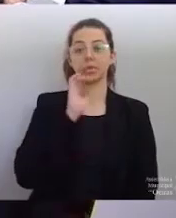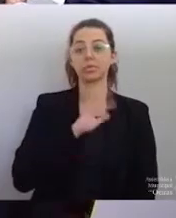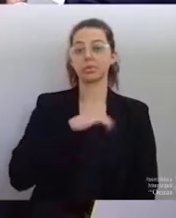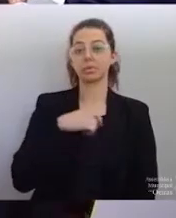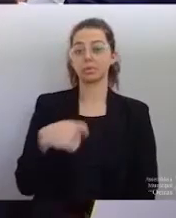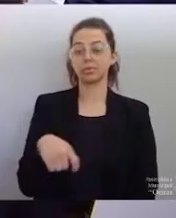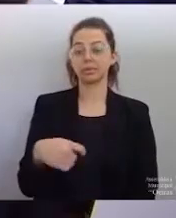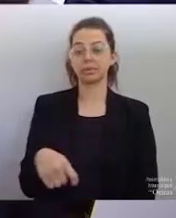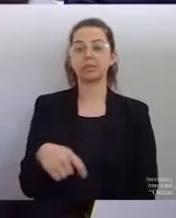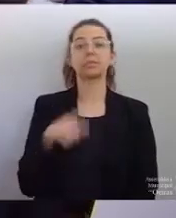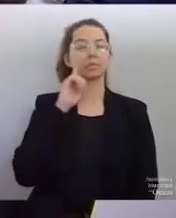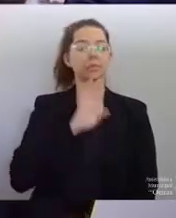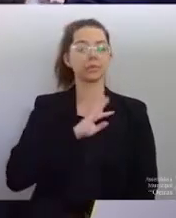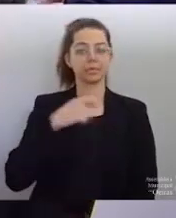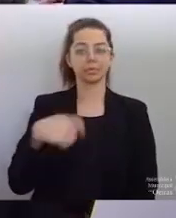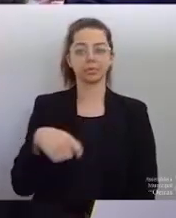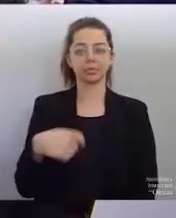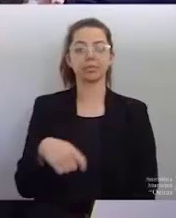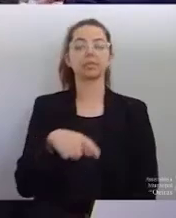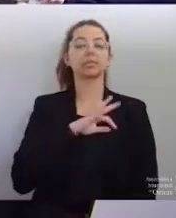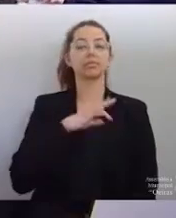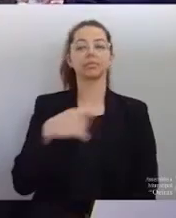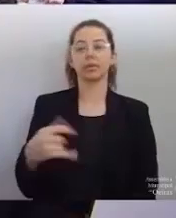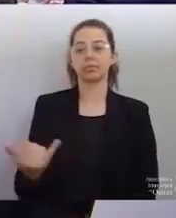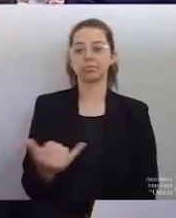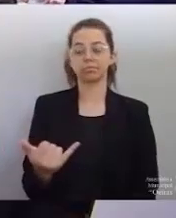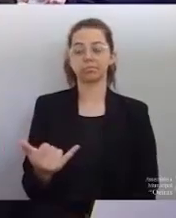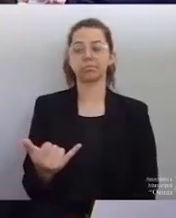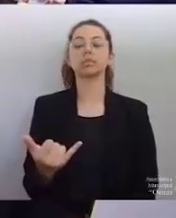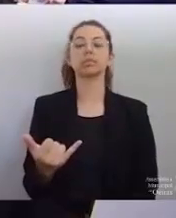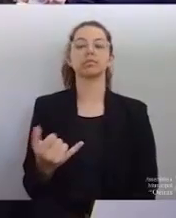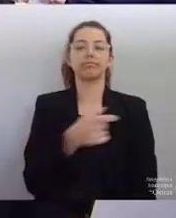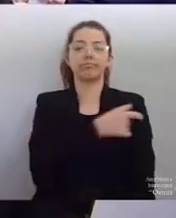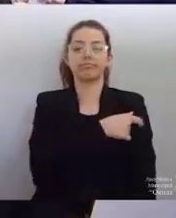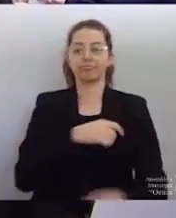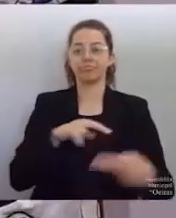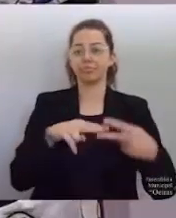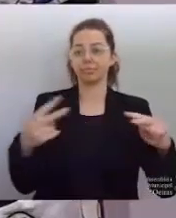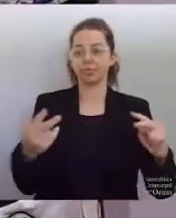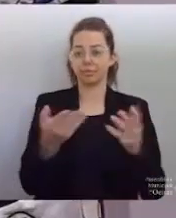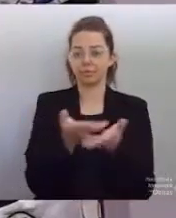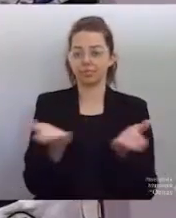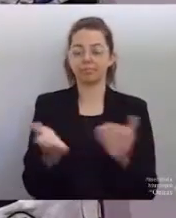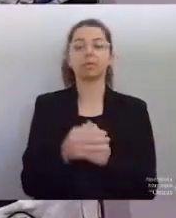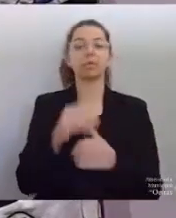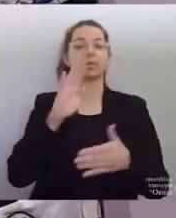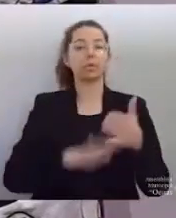Senhora Presidente, Senhor Vice-Presidente, Senhores Vereadores, caros colegas,